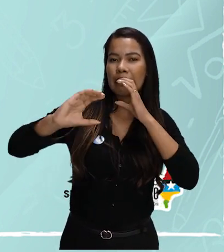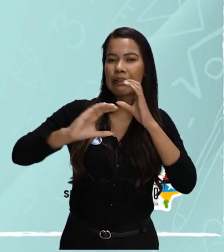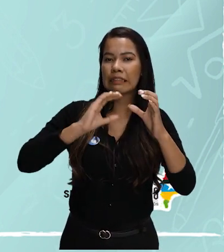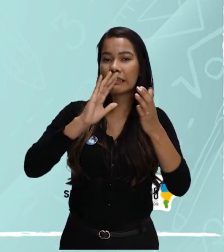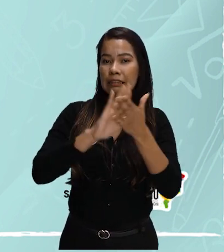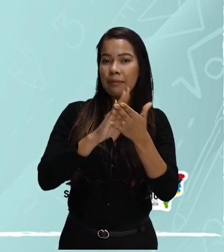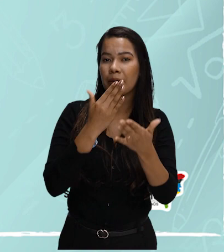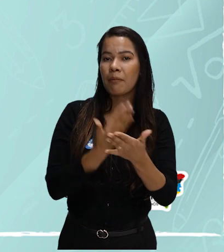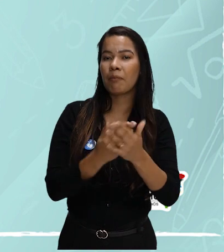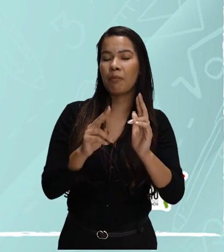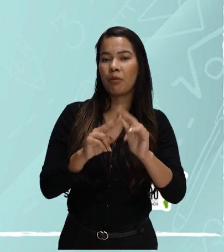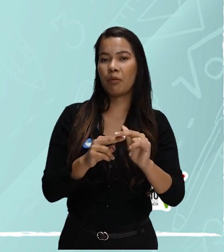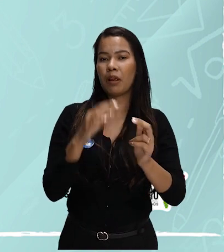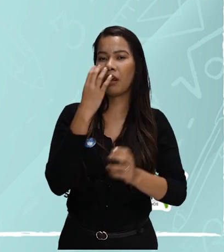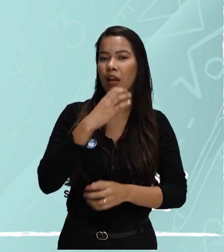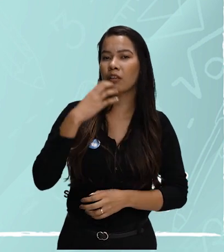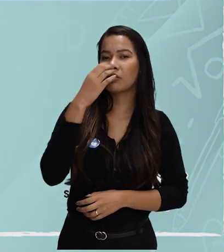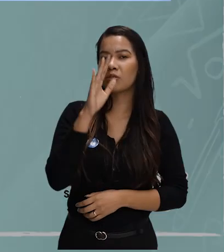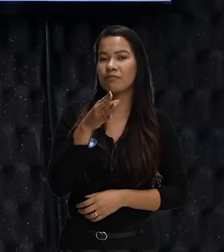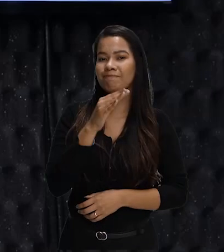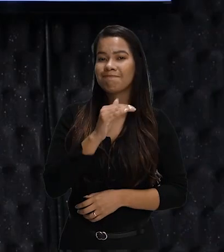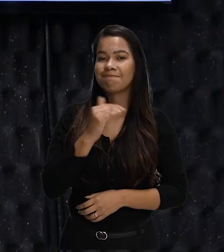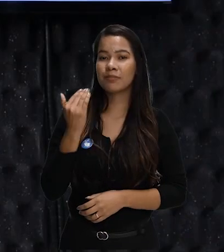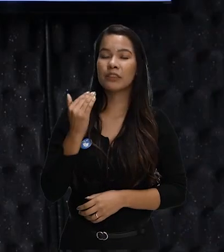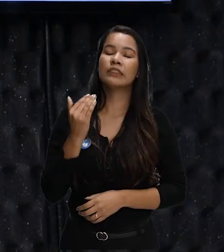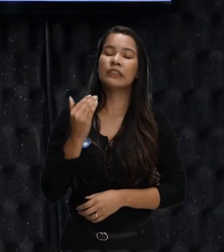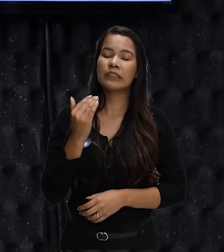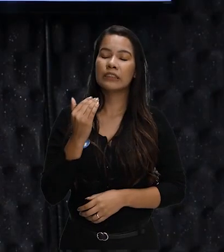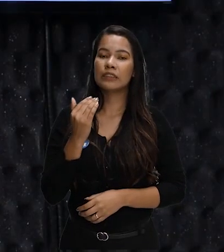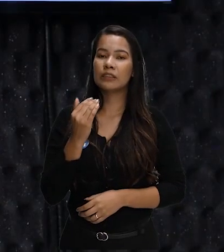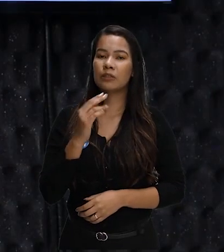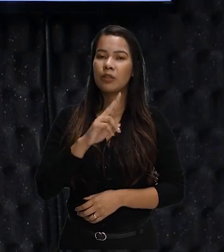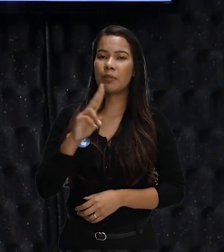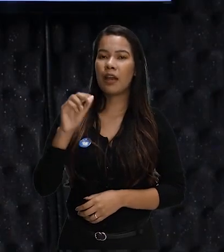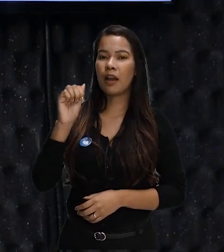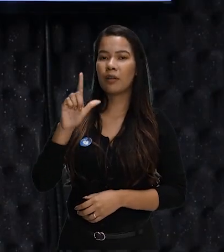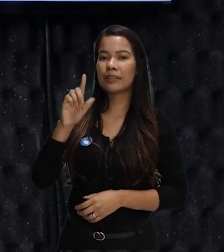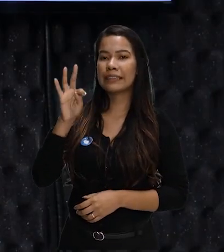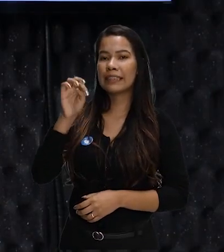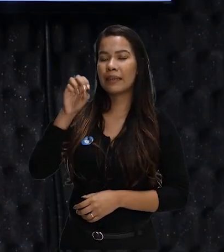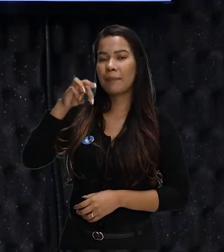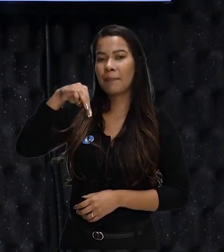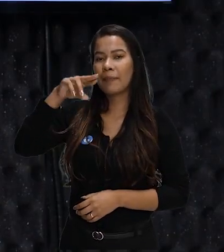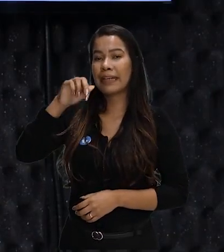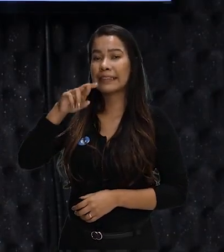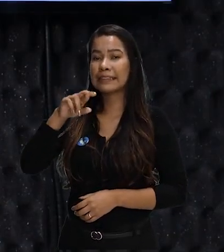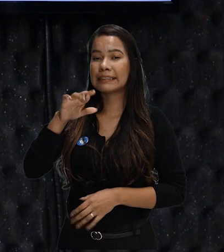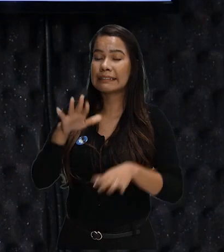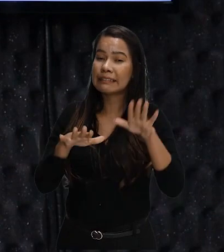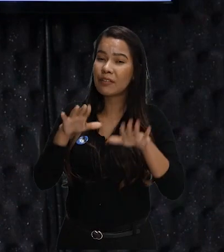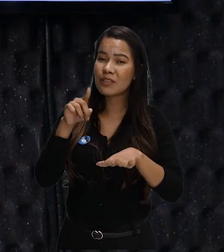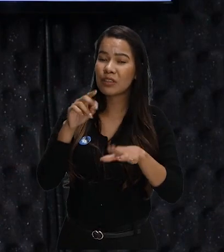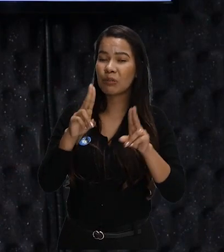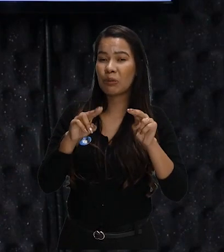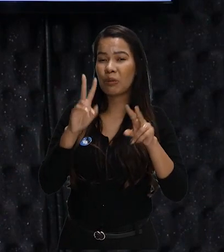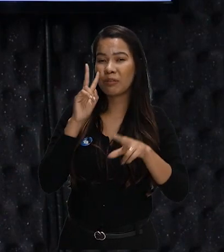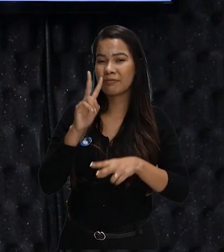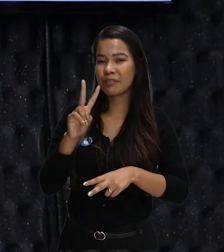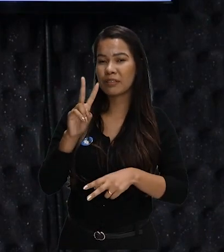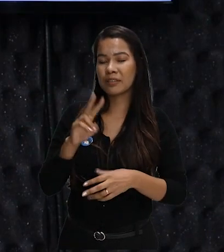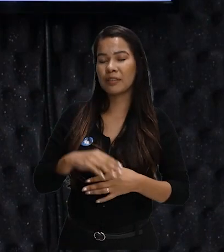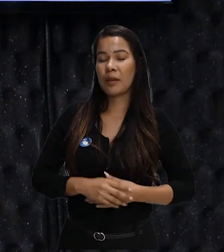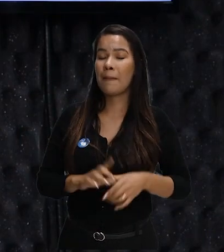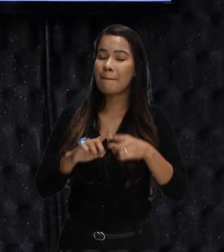já falecido, chamado Altemar Dutra. Talvez você ainda nem tenha ouvido falar, mas se você